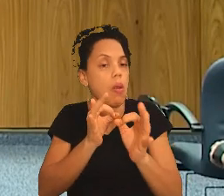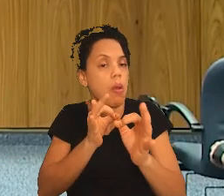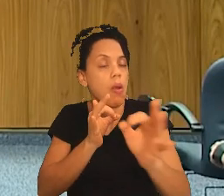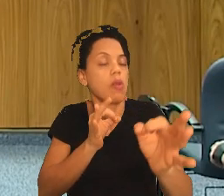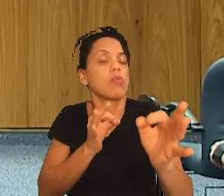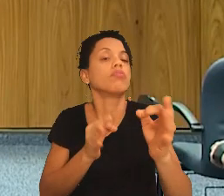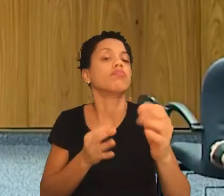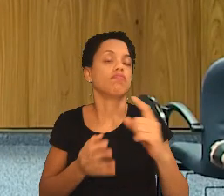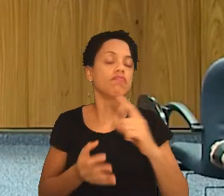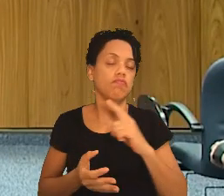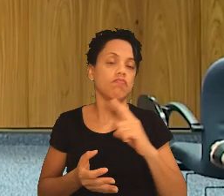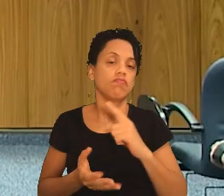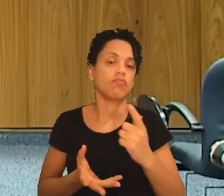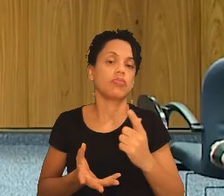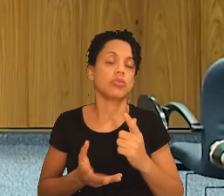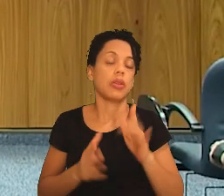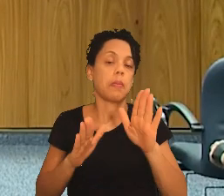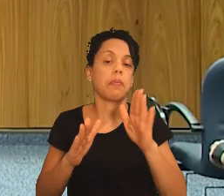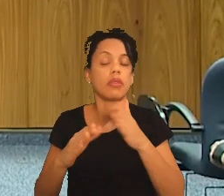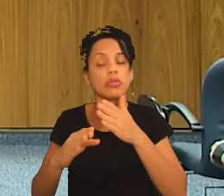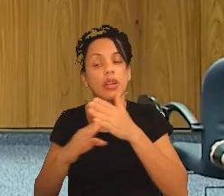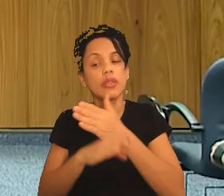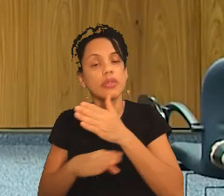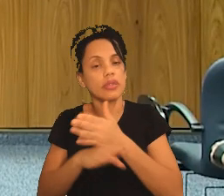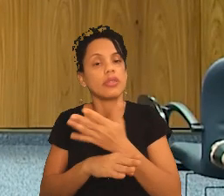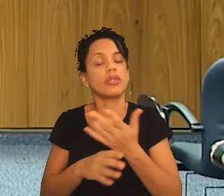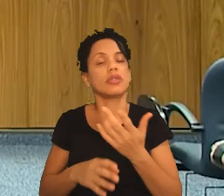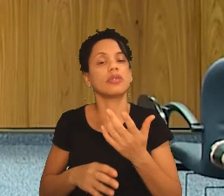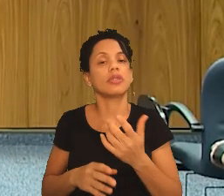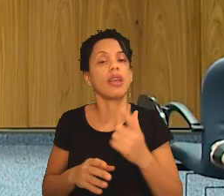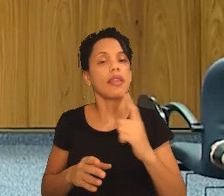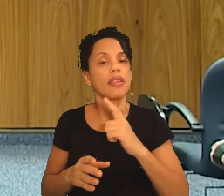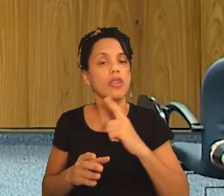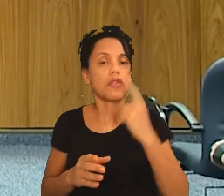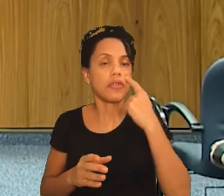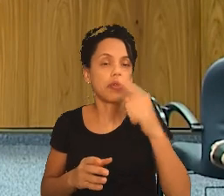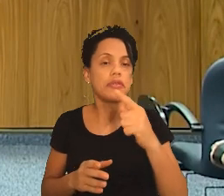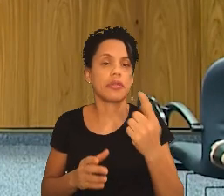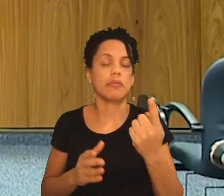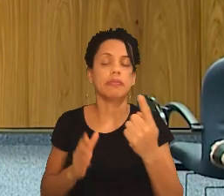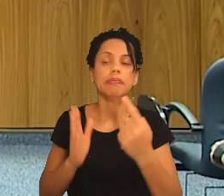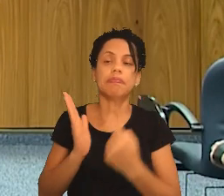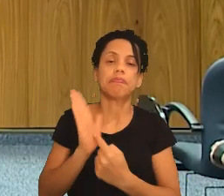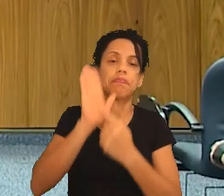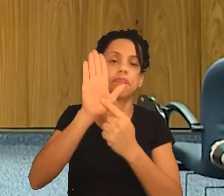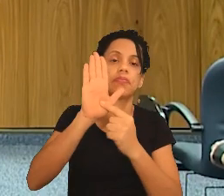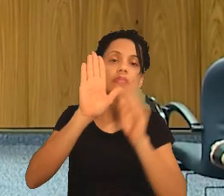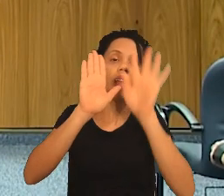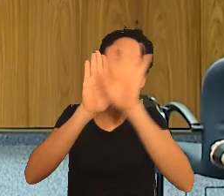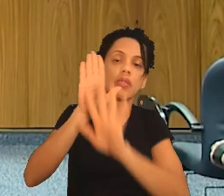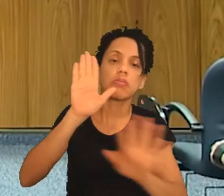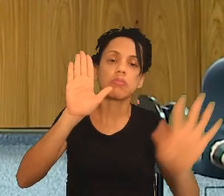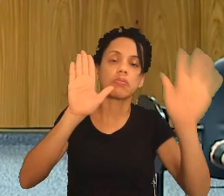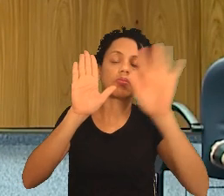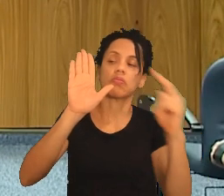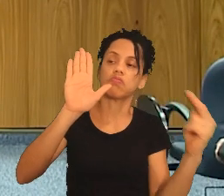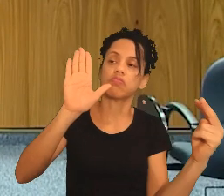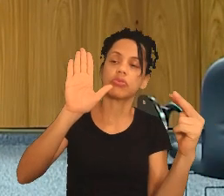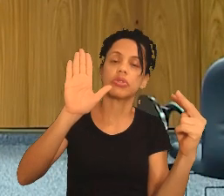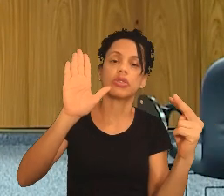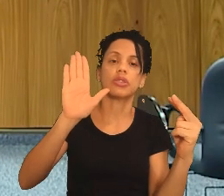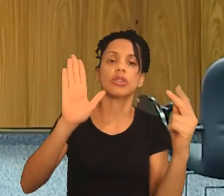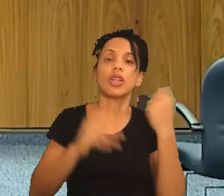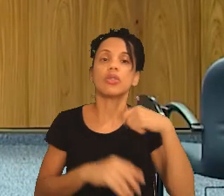assim, o vídeo acaba sendo um excelente resumo da ação, né, porque é uma ação longa, é uma